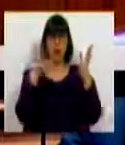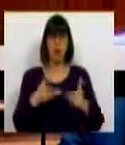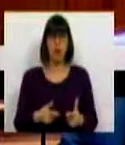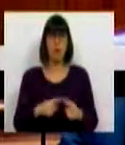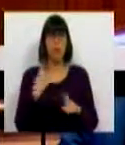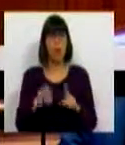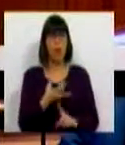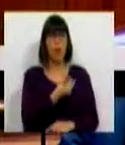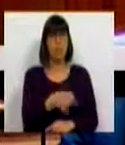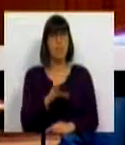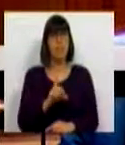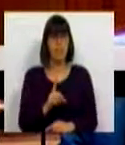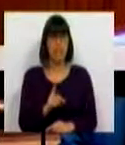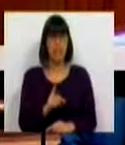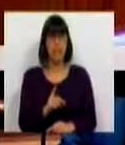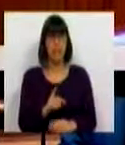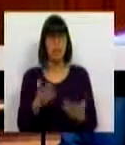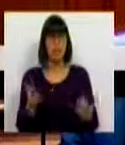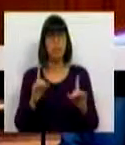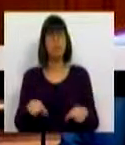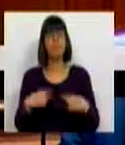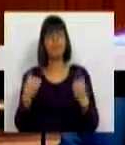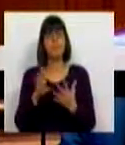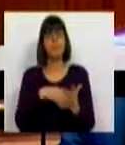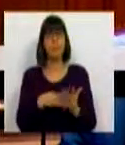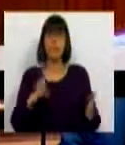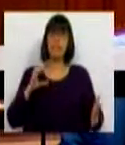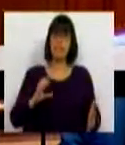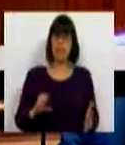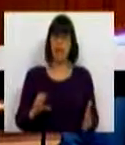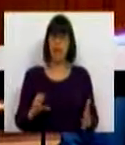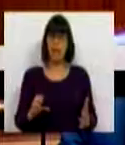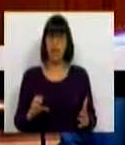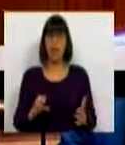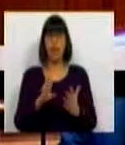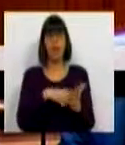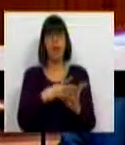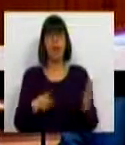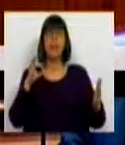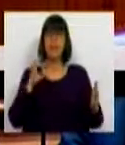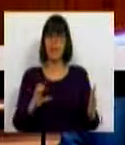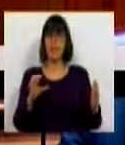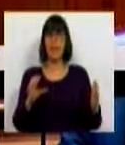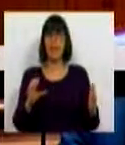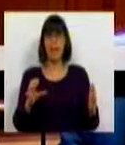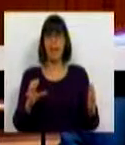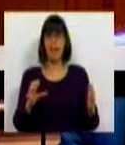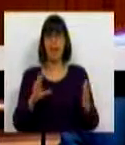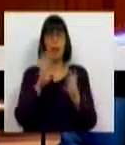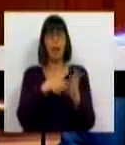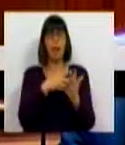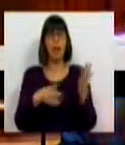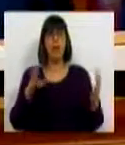orçamento para 2016. Depois passou para o plano C. Depois passou para o plano C.